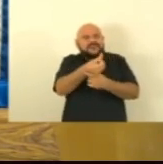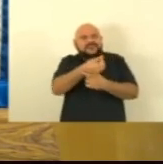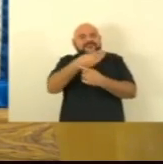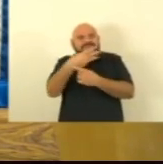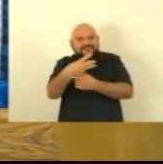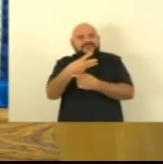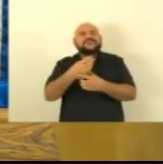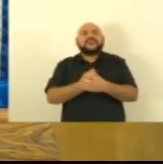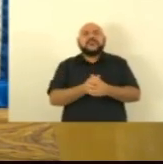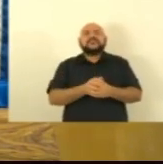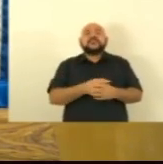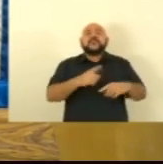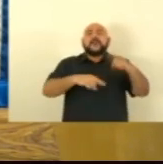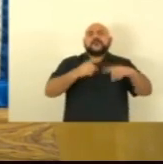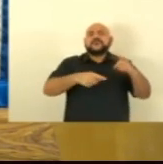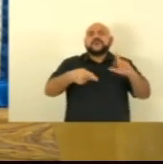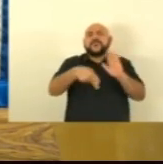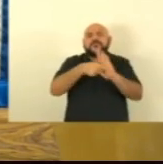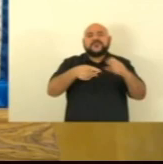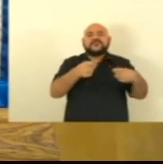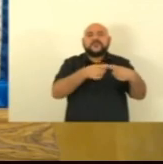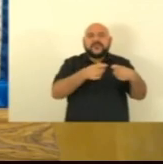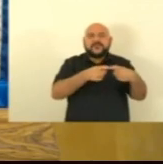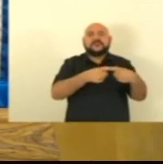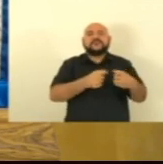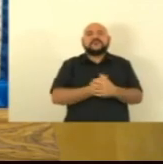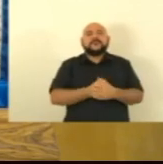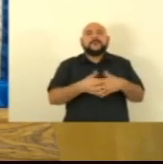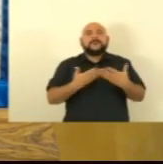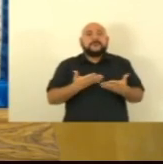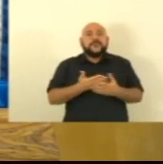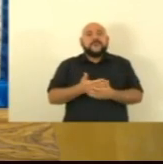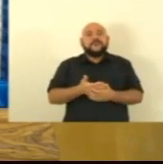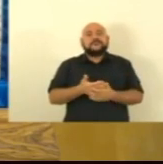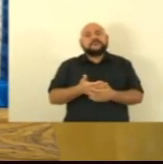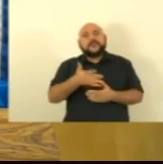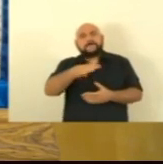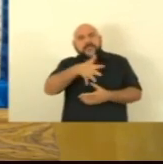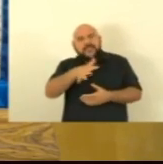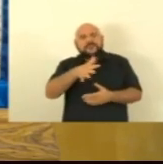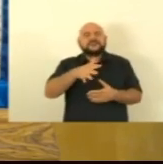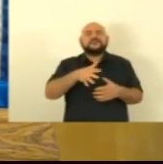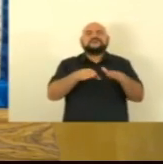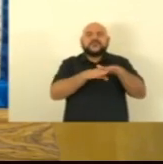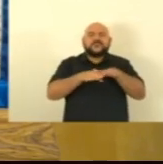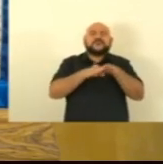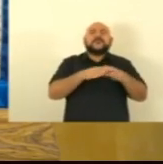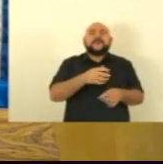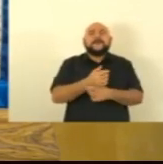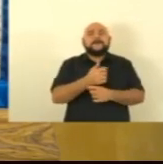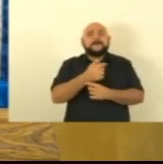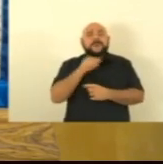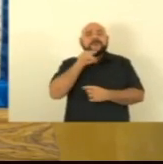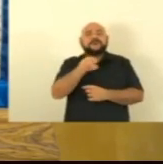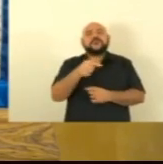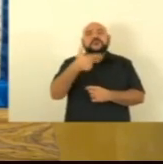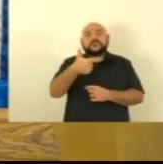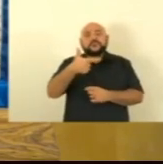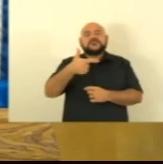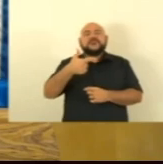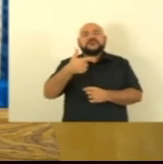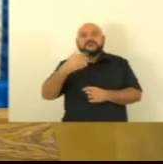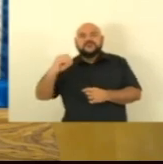particulares, em média, num valor de R$ 1.200, sendo que